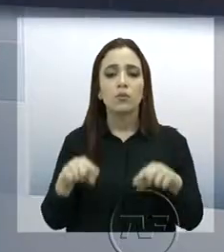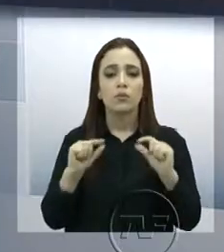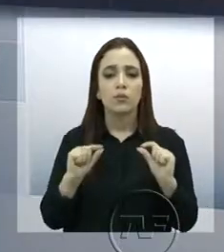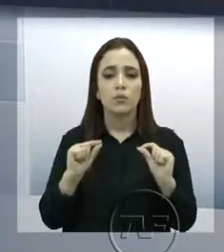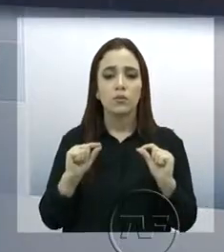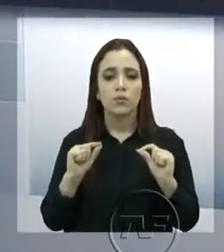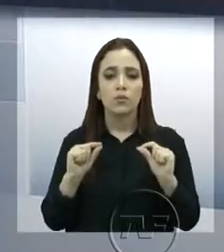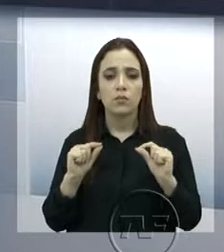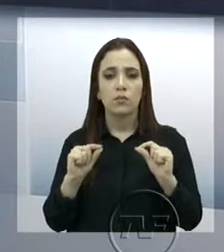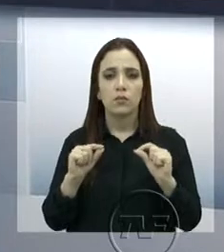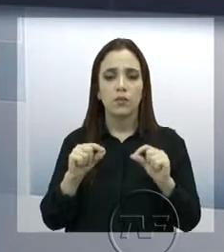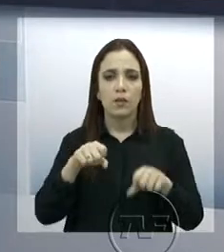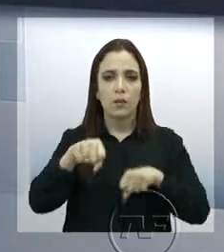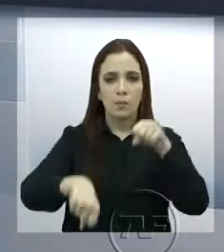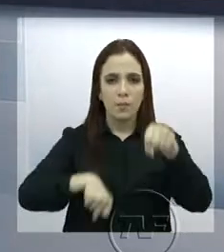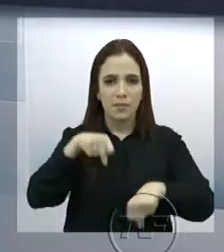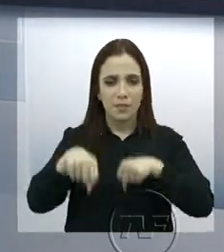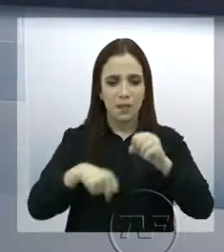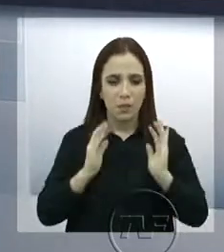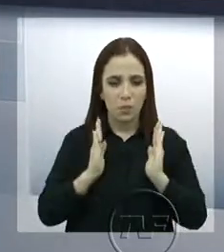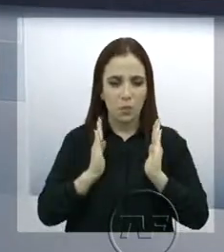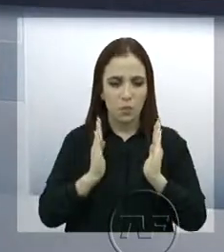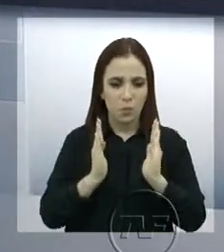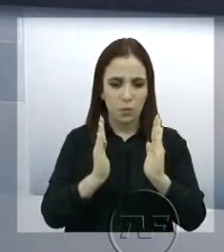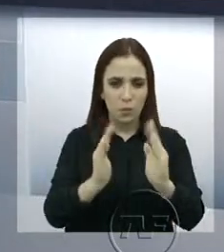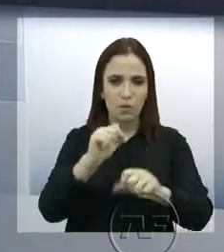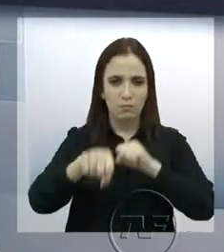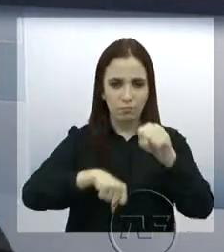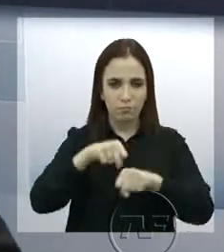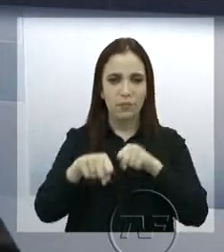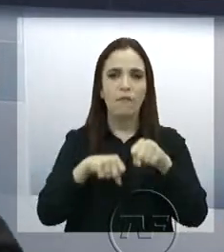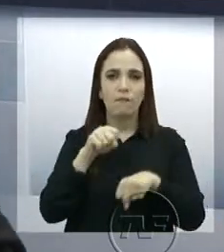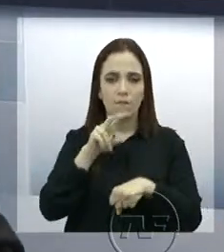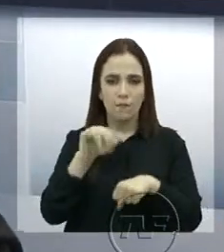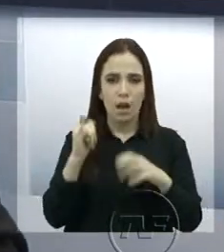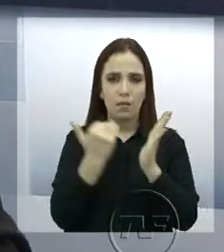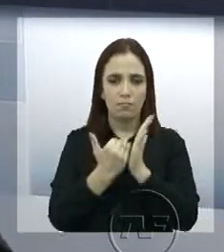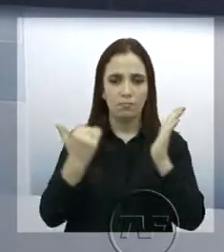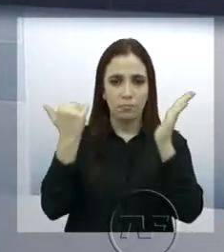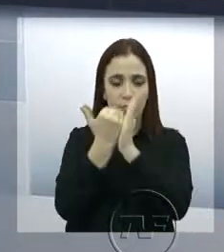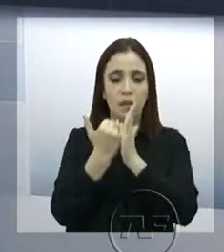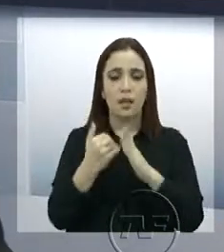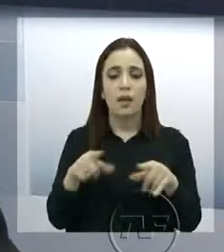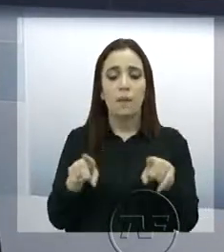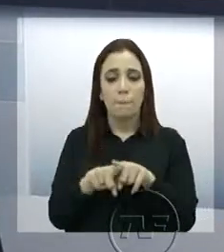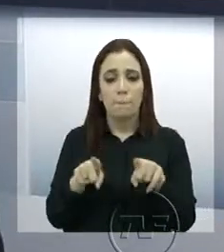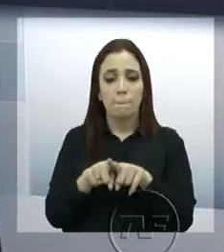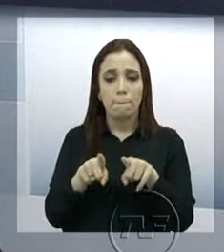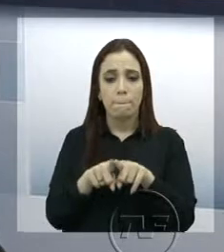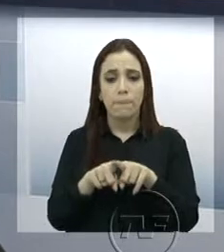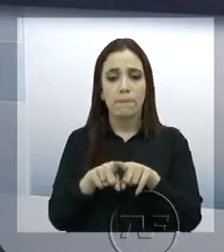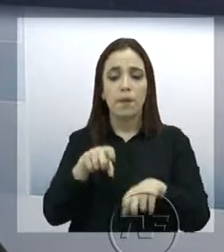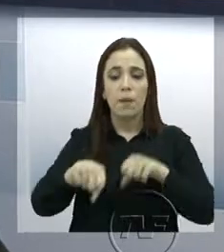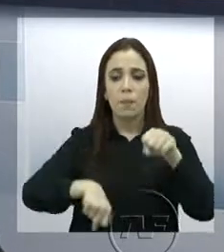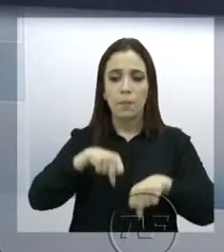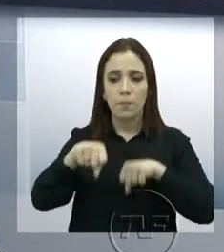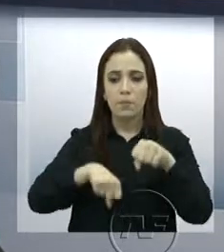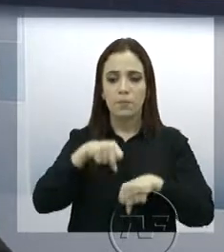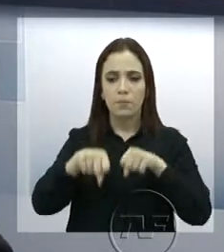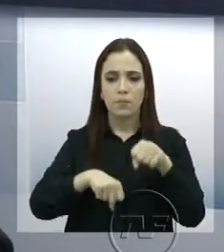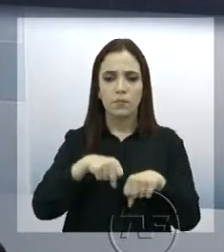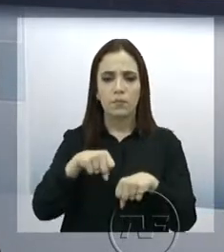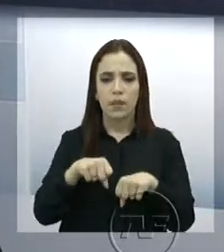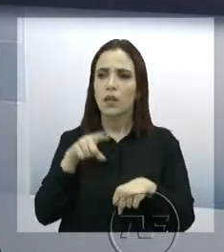prevê o aumento de ciclofaixas, ciclovias, e na esteira desse projeto veio o bicicletar. E o